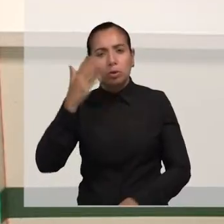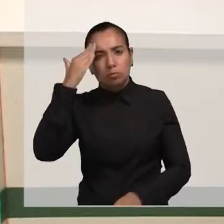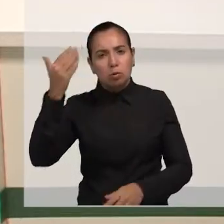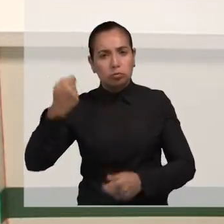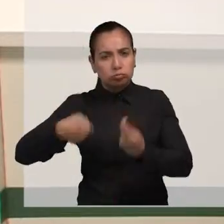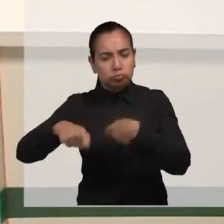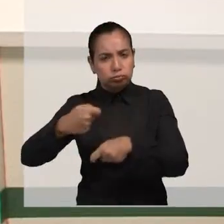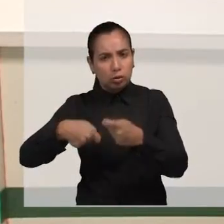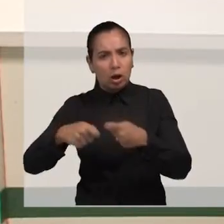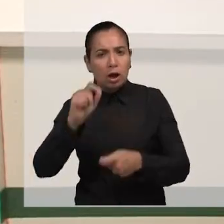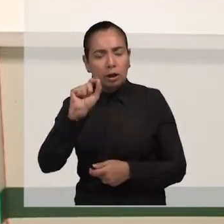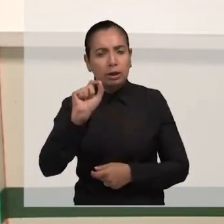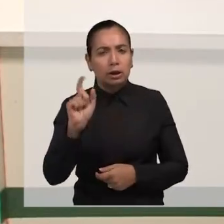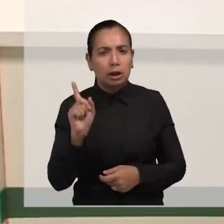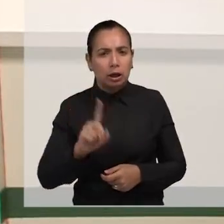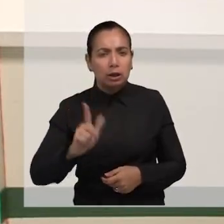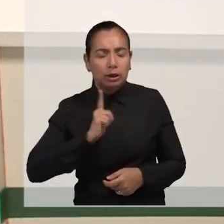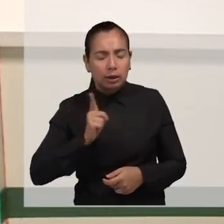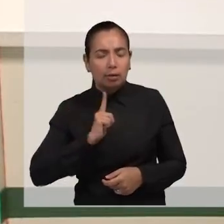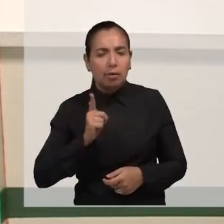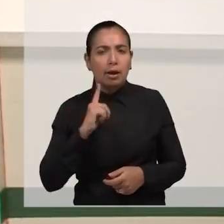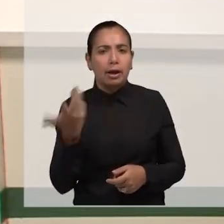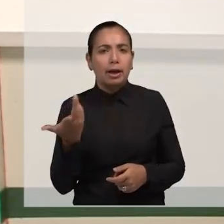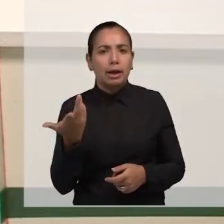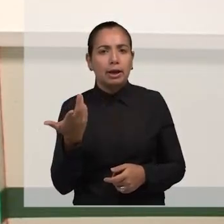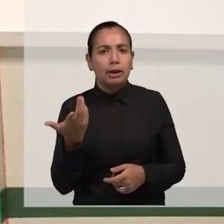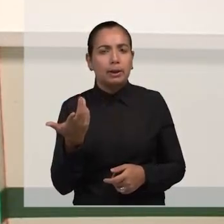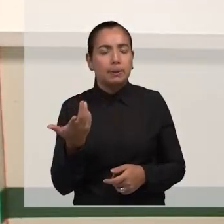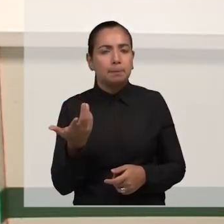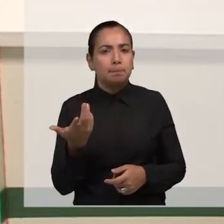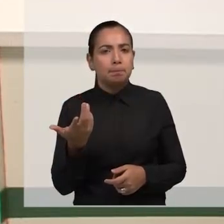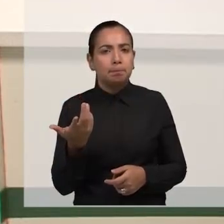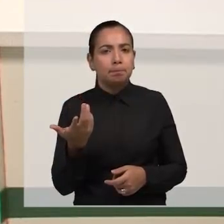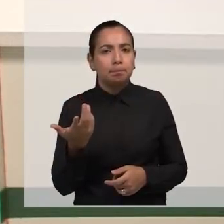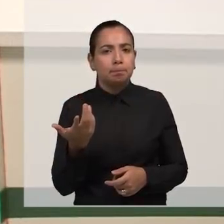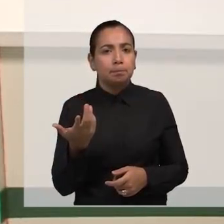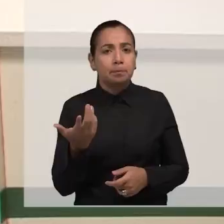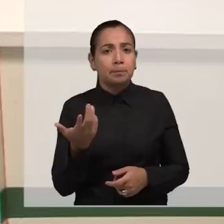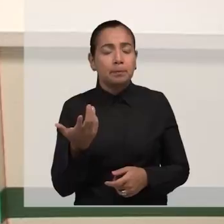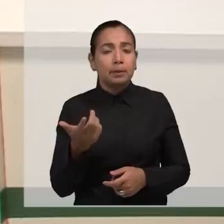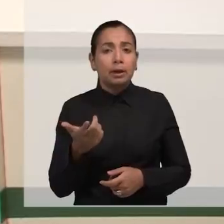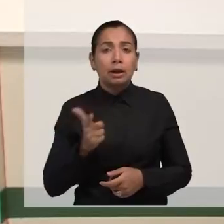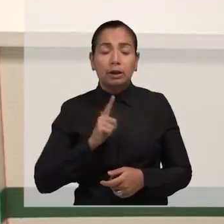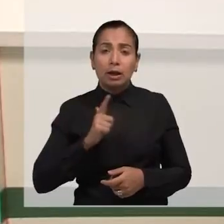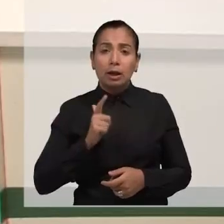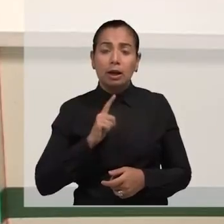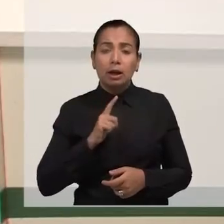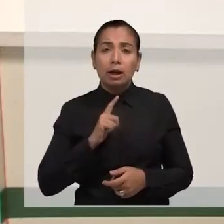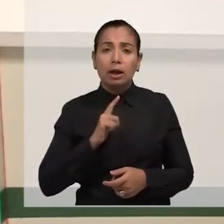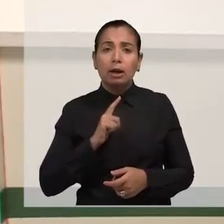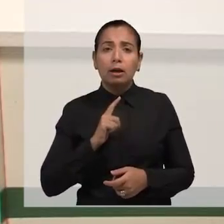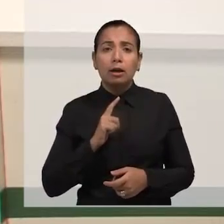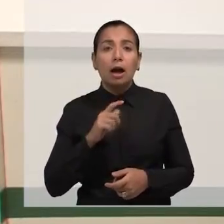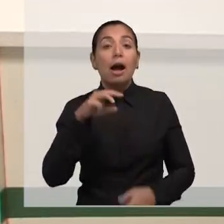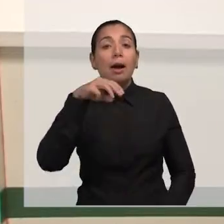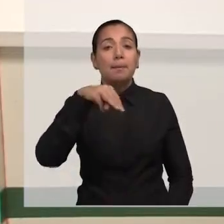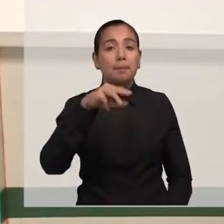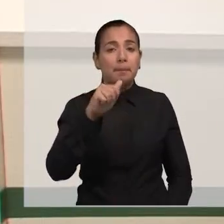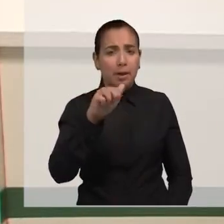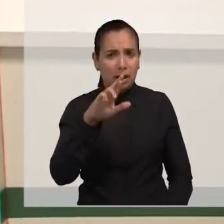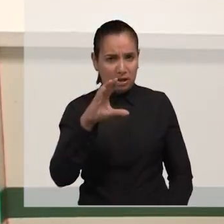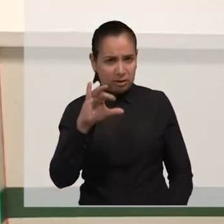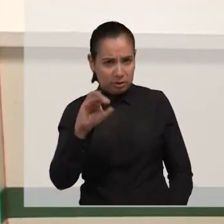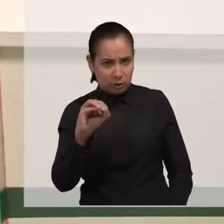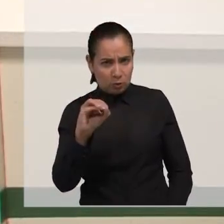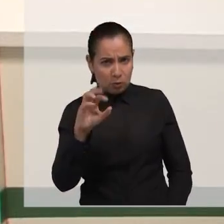que era economista do Alckmin, que é do candidato a governador está fazendo o plano do candidato a governador de São Paulo. O Márcio França.